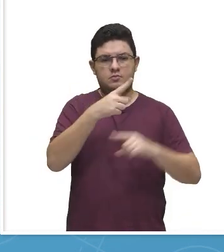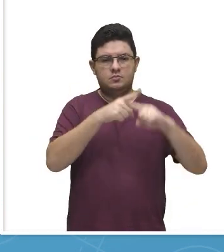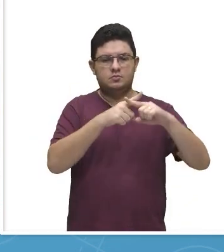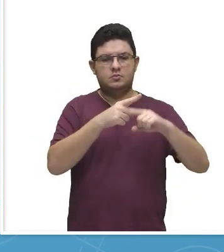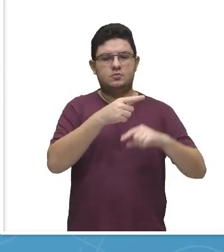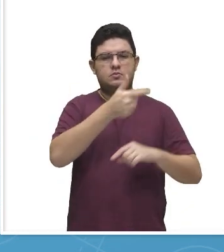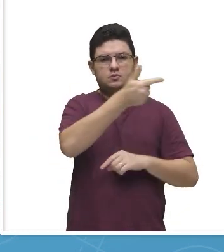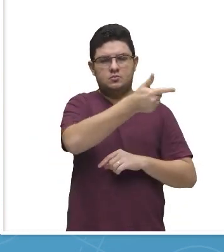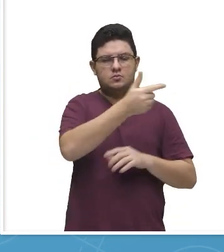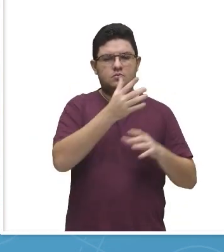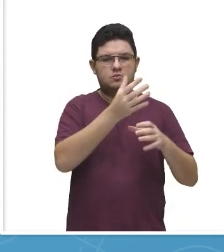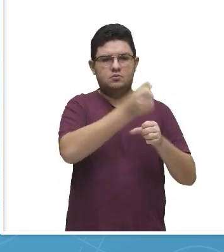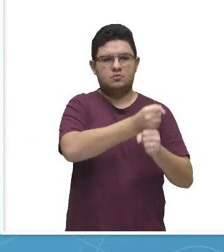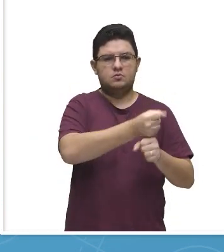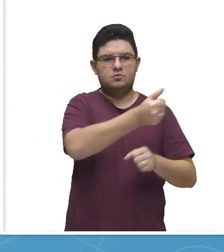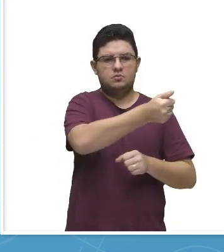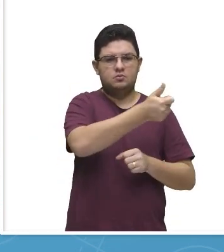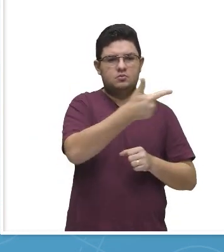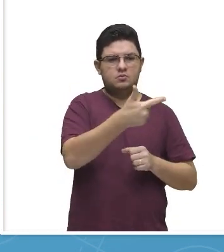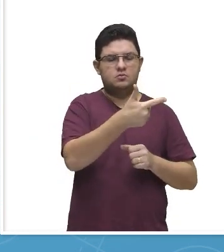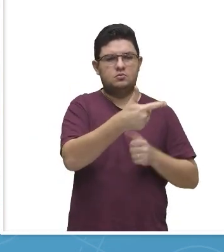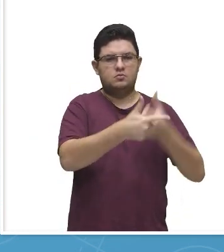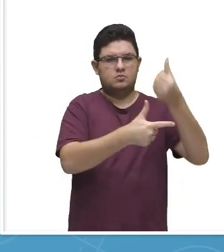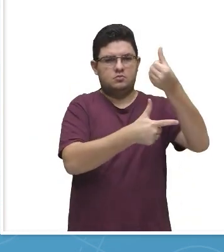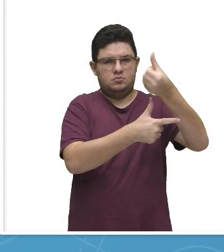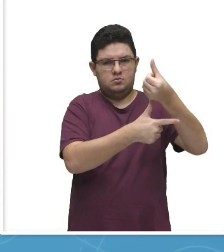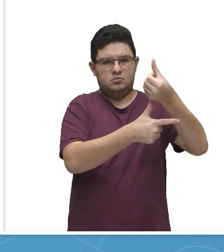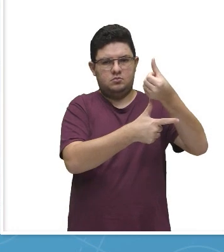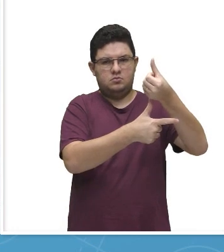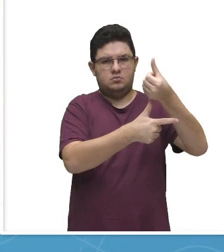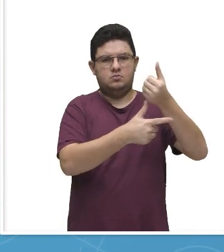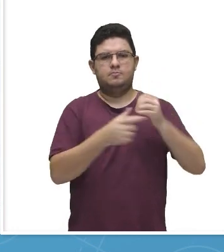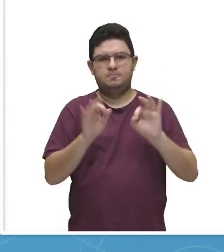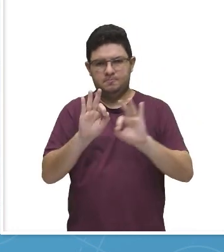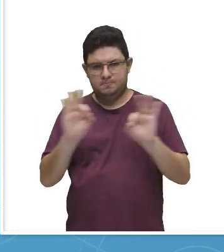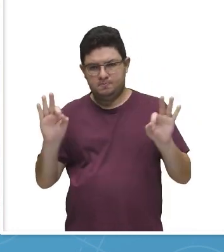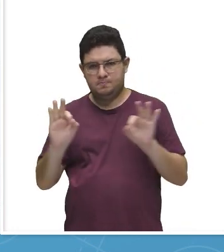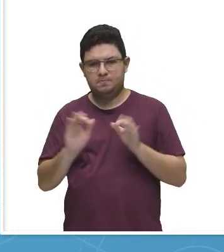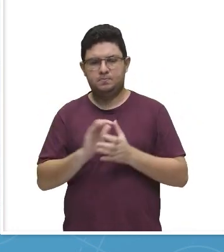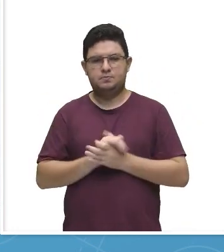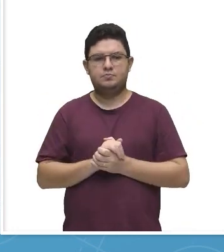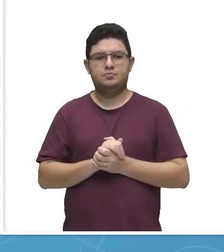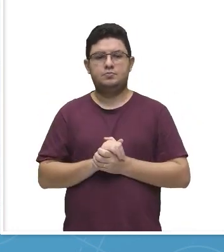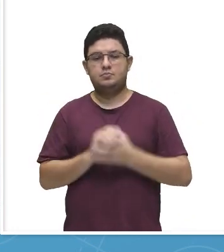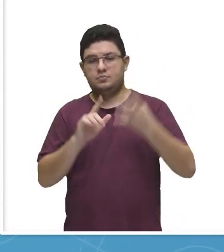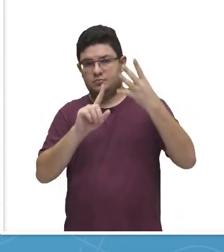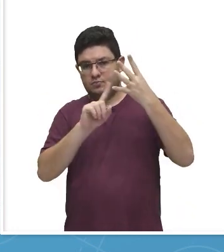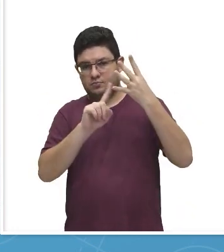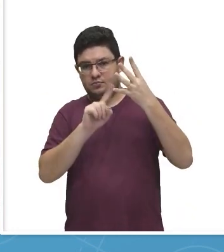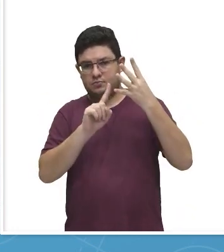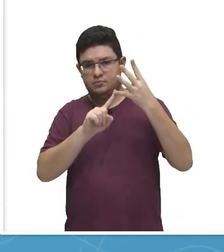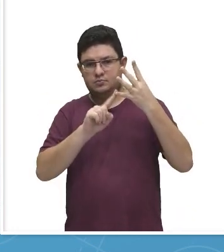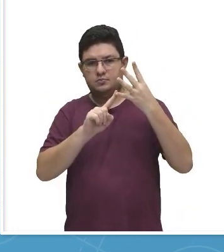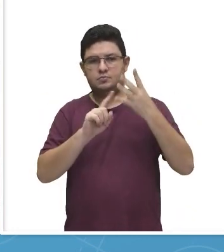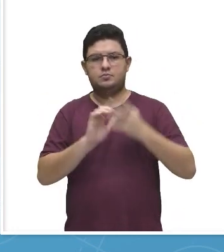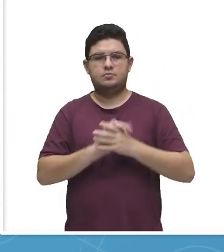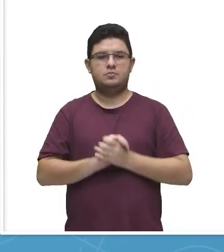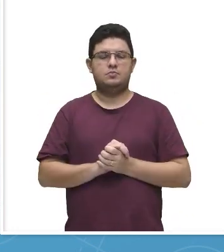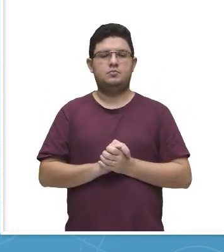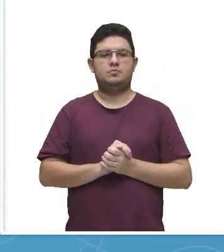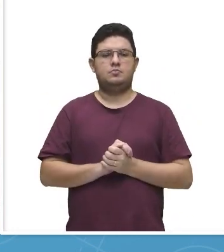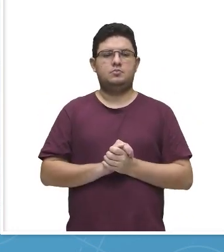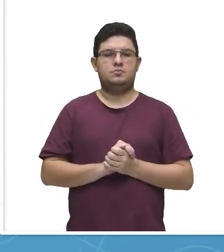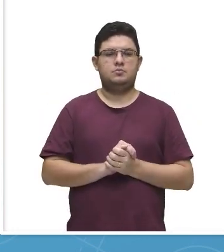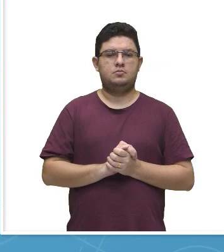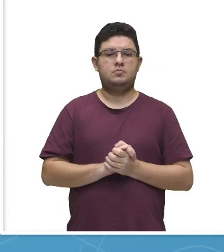2, 6. Perfeito? Quarta propriedade. Potência de um produto. Nesse caso, o expoente